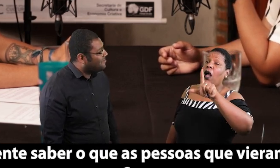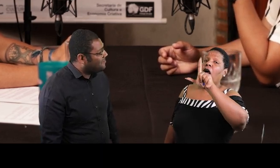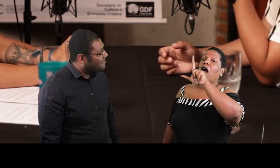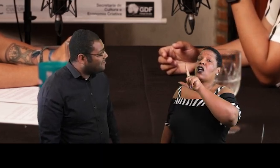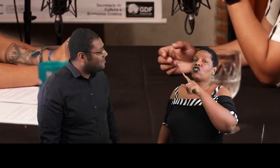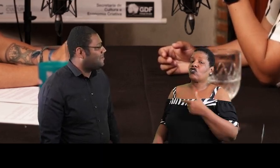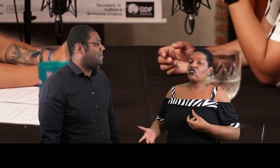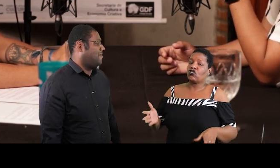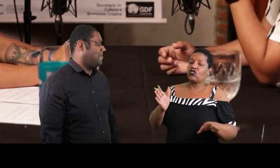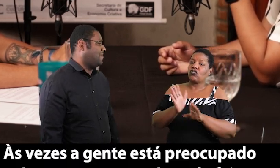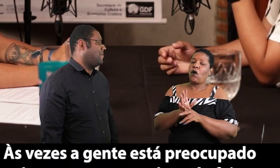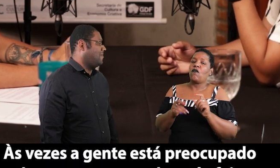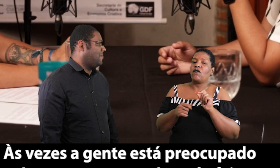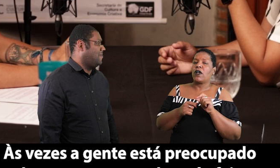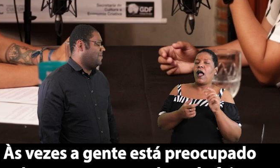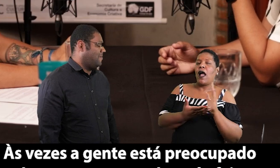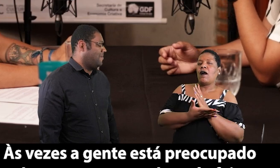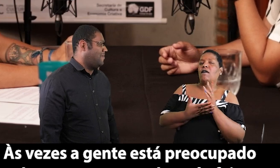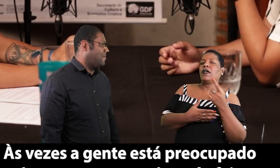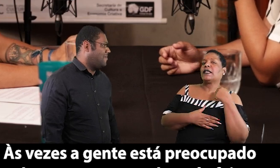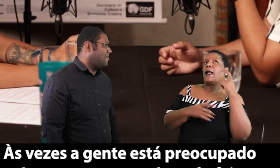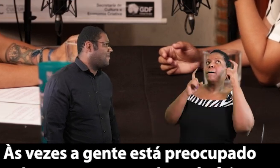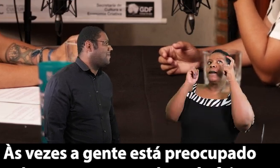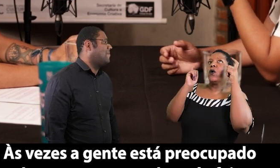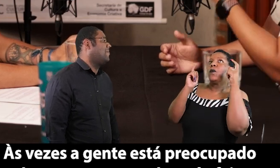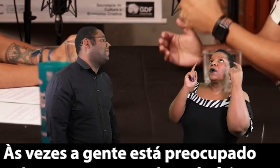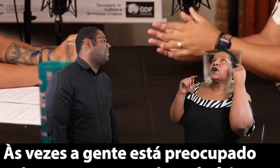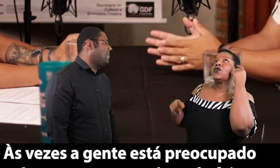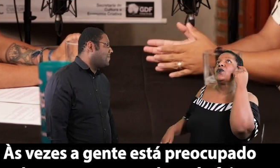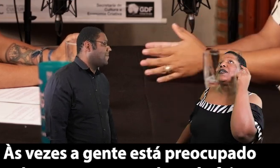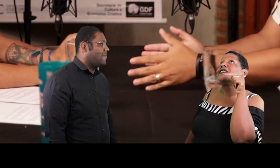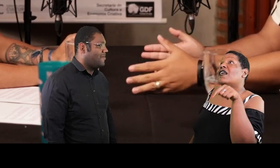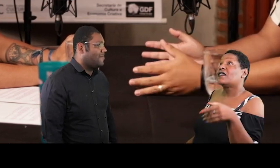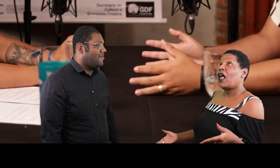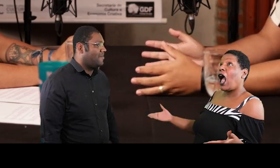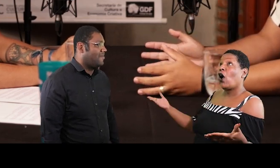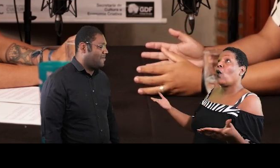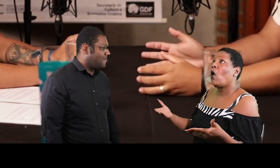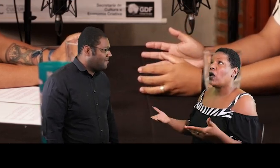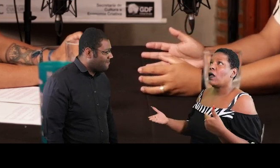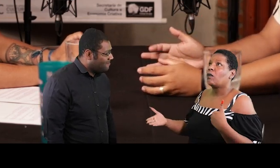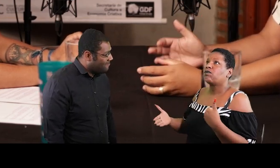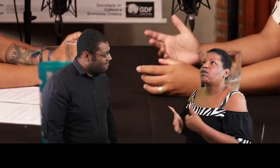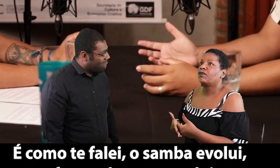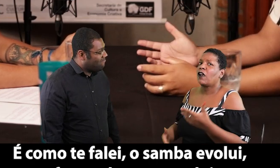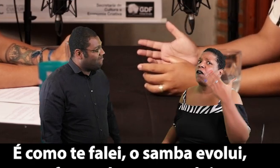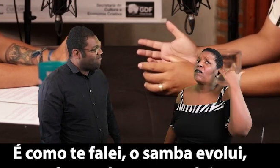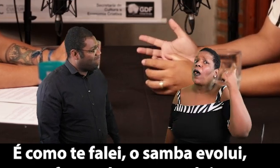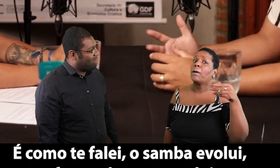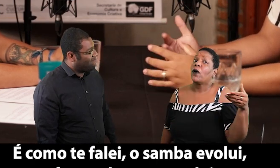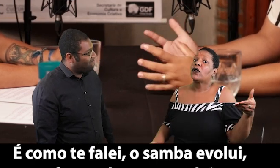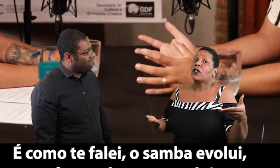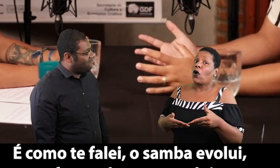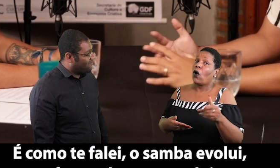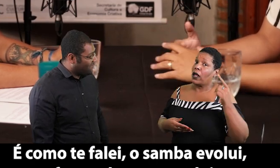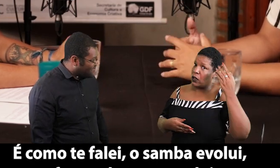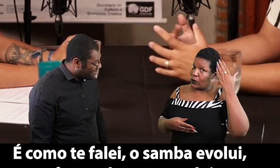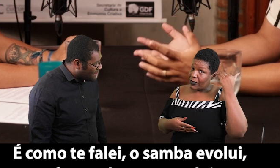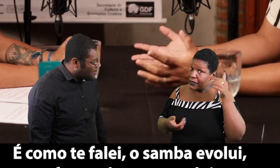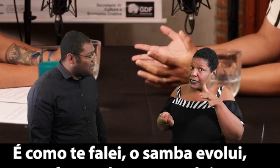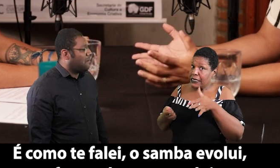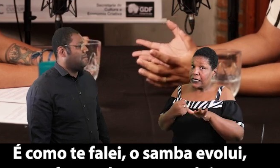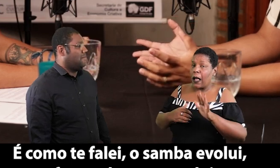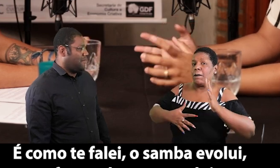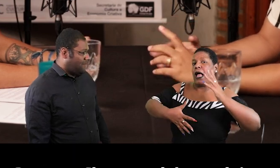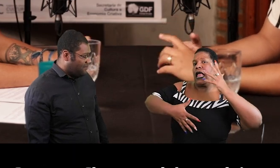fizeram. Às vezes a gente tá preocupado só em ver o que tá sendo feito agora, nesse momento. E como eu te falei, o samba evolui. A forma